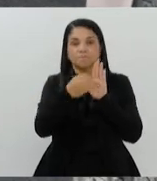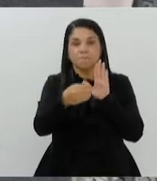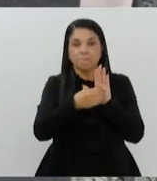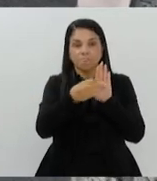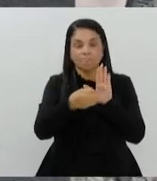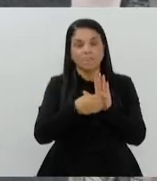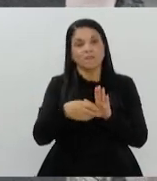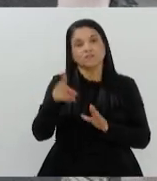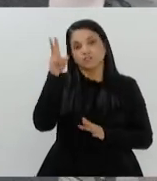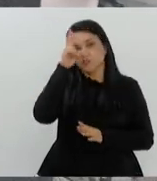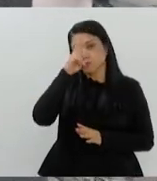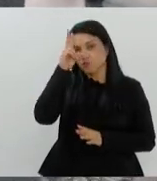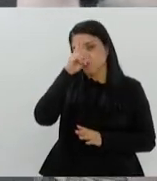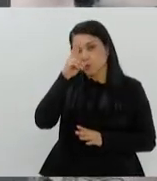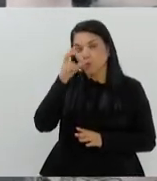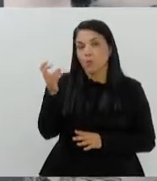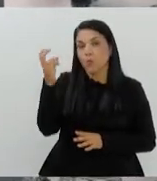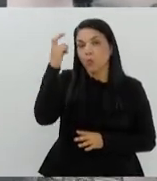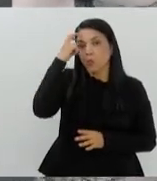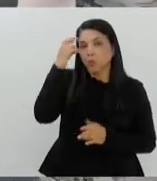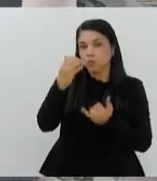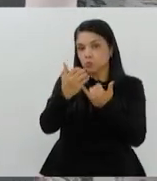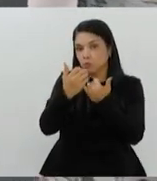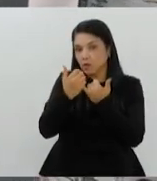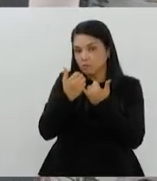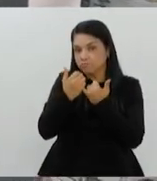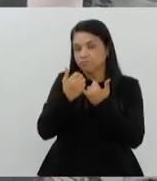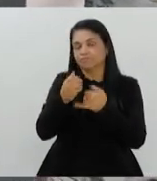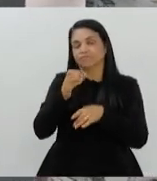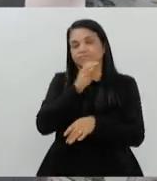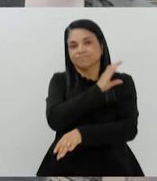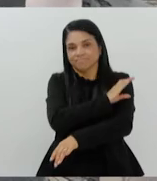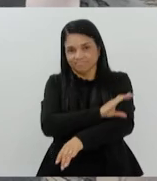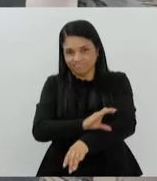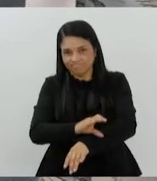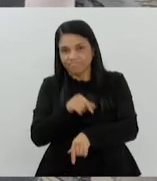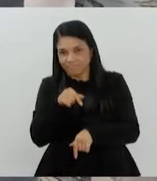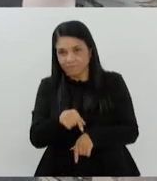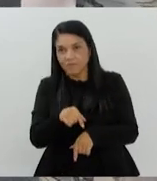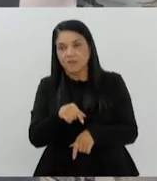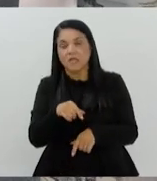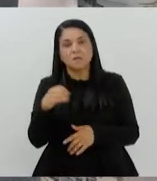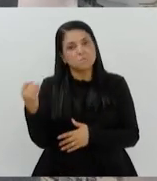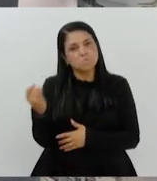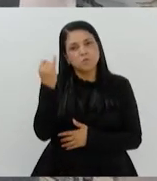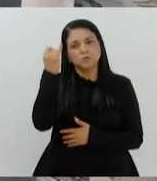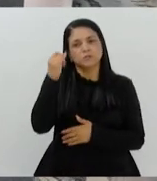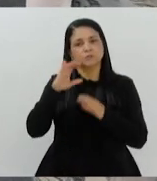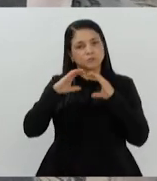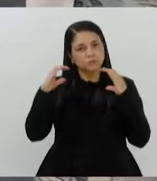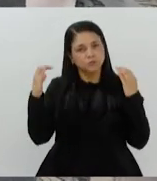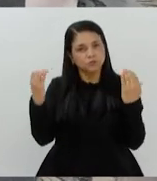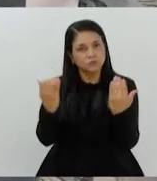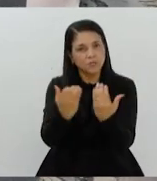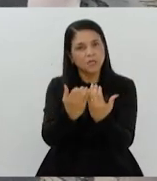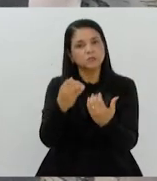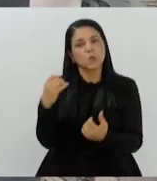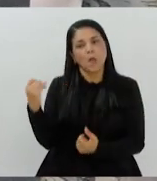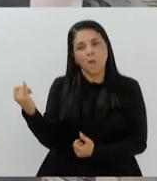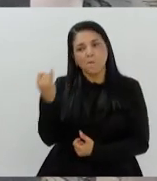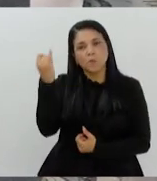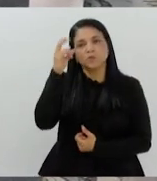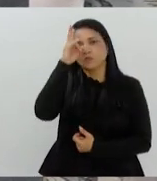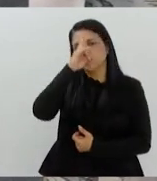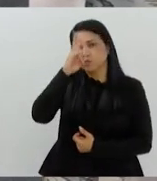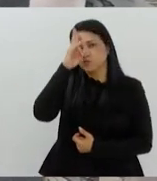São Januário é uma manifestação política importante, porque, de fato, é um estádio que tem muita relevância